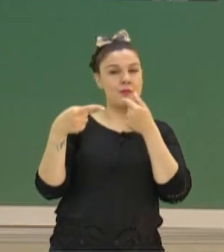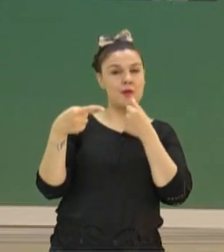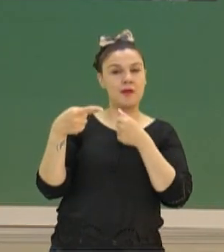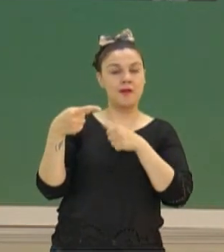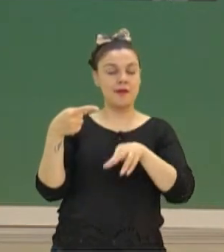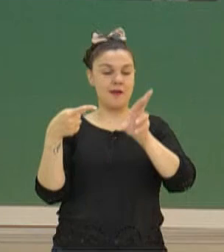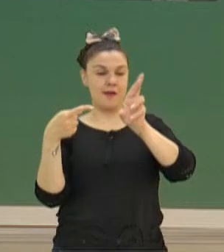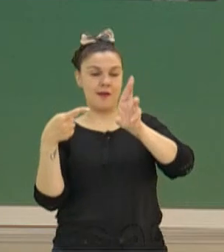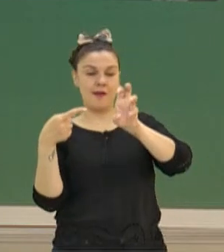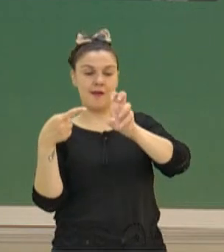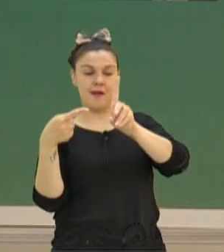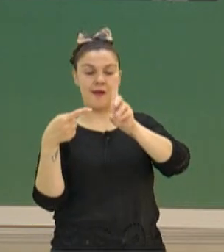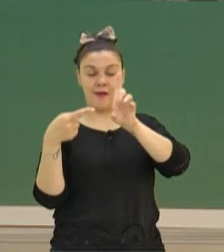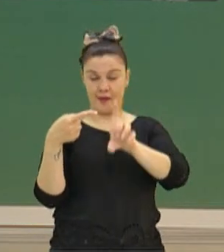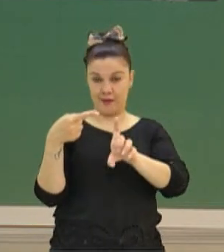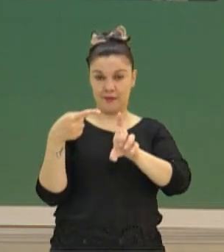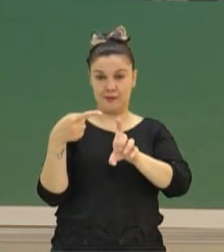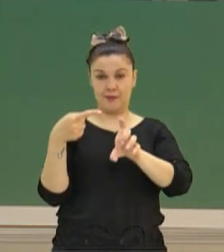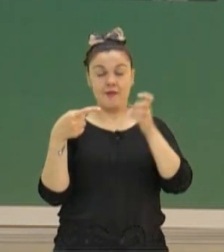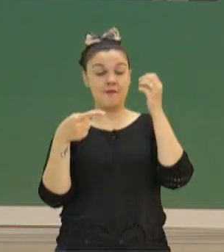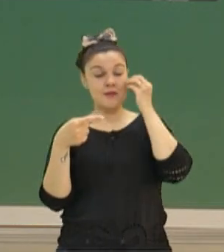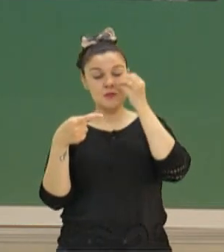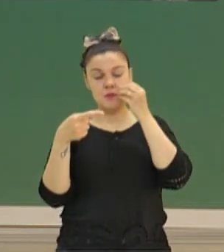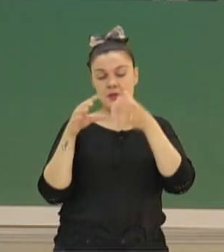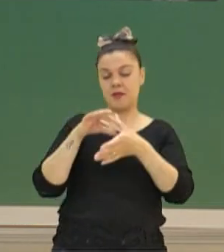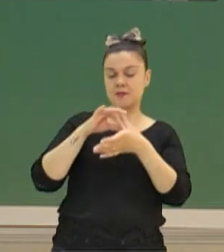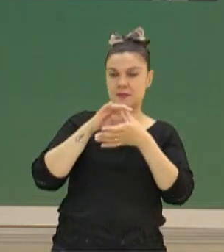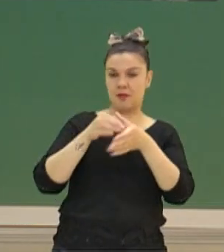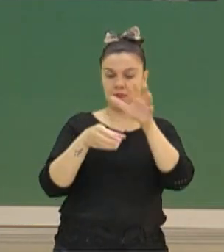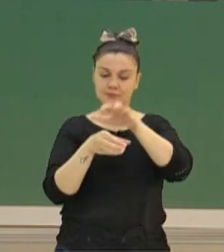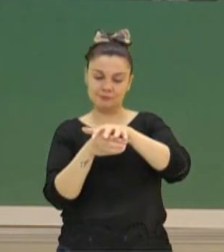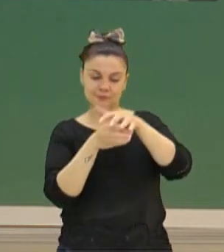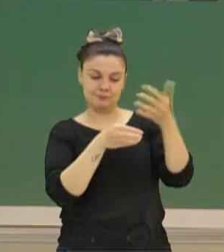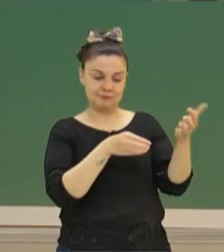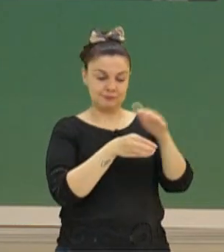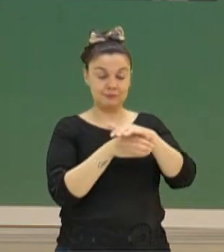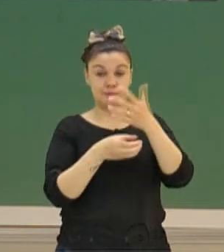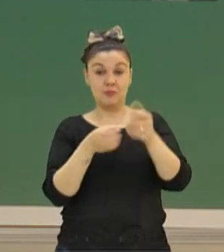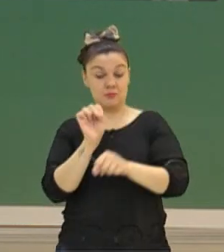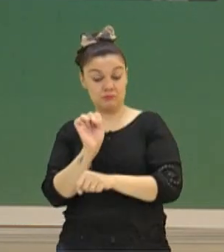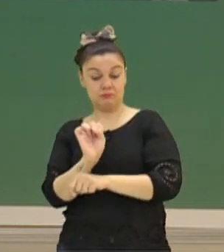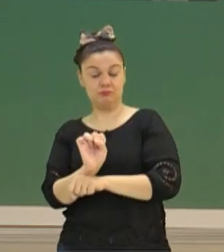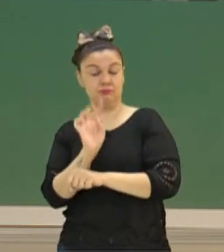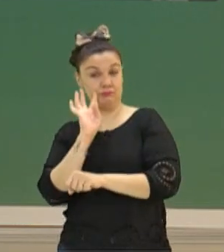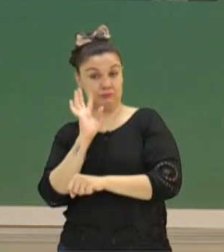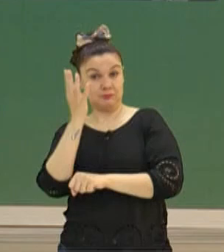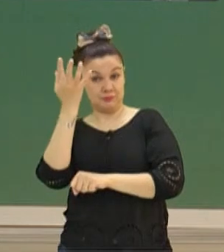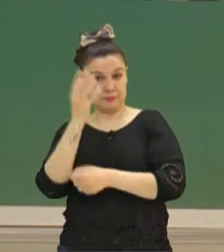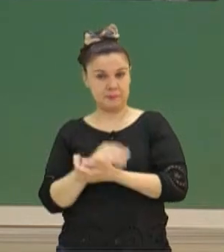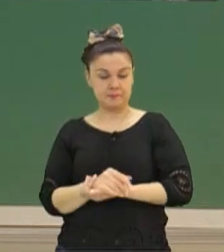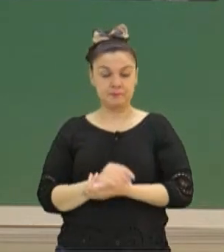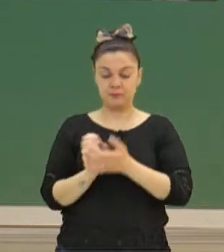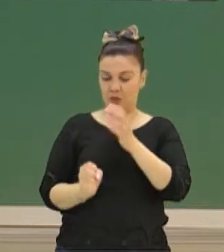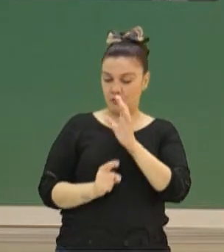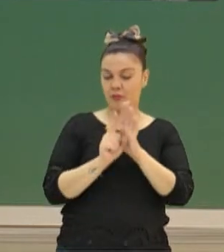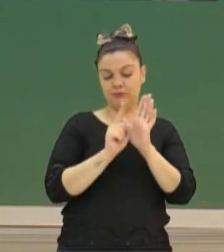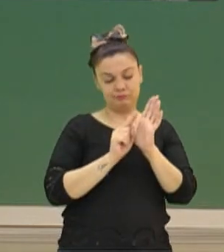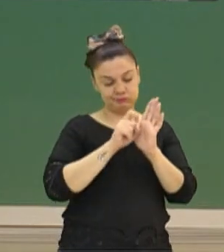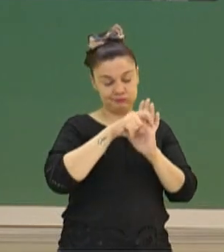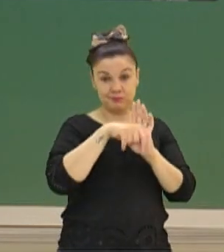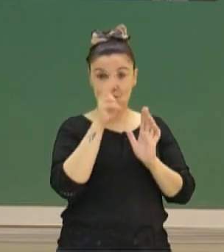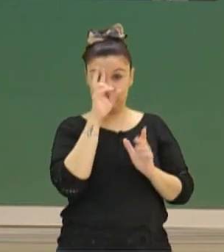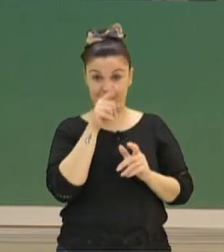Francesco Redi, que fez o experimento de colocar a carne nos potes e esperar para ver o que acontecia. E aí surgiram as